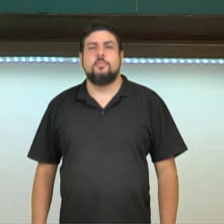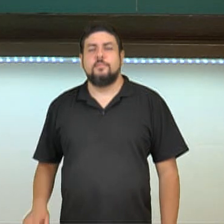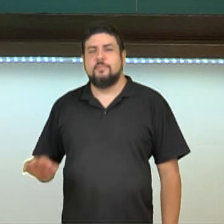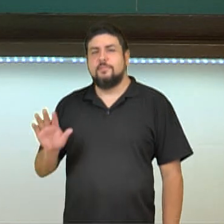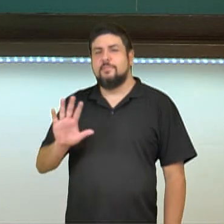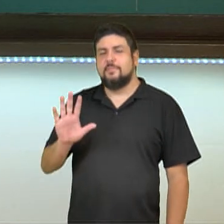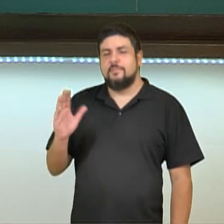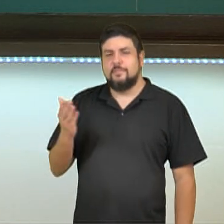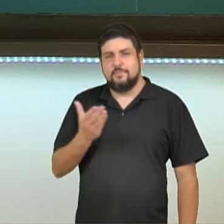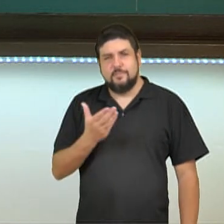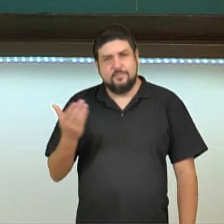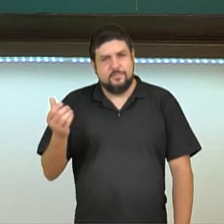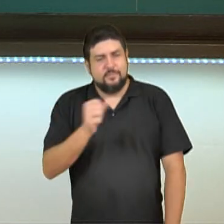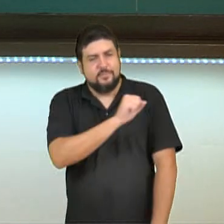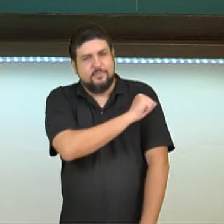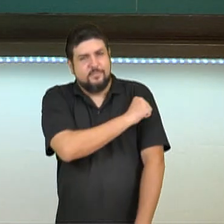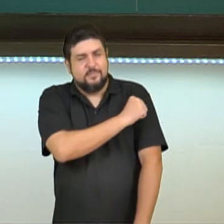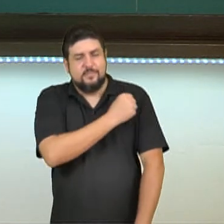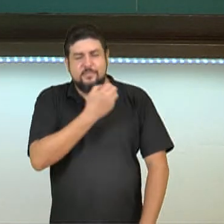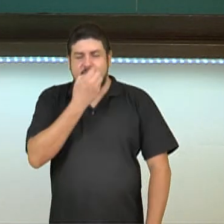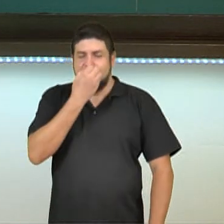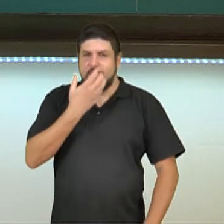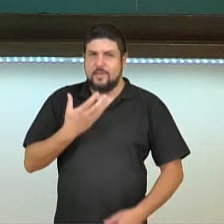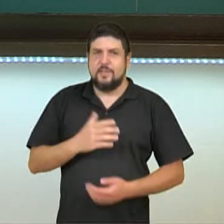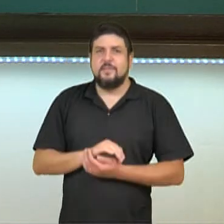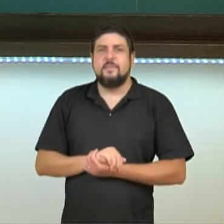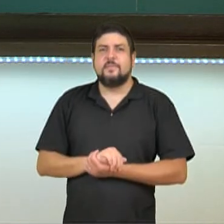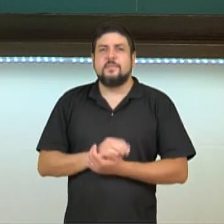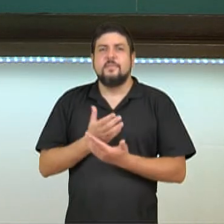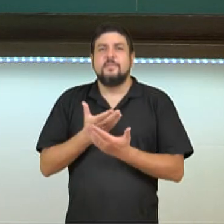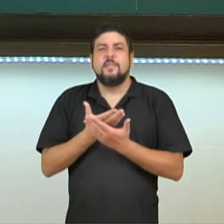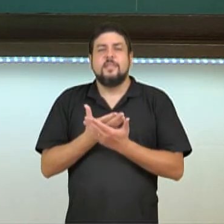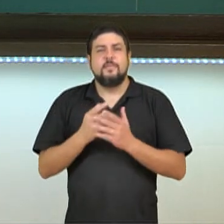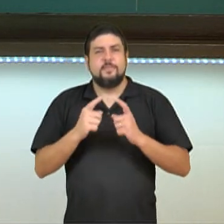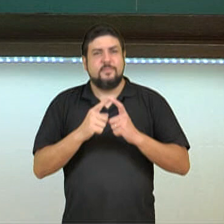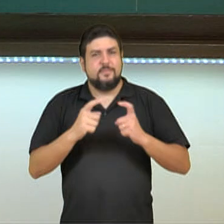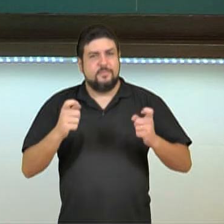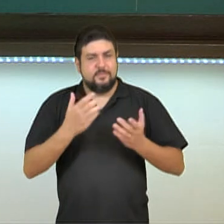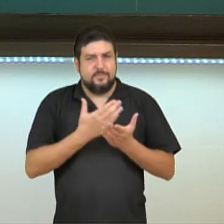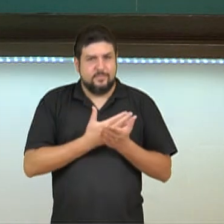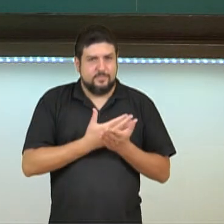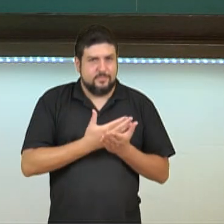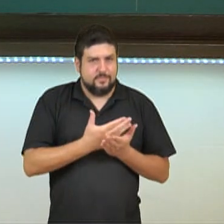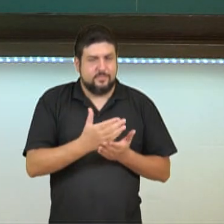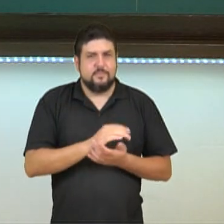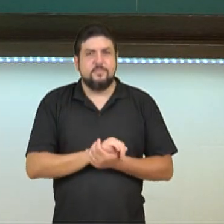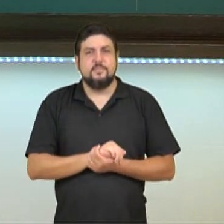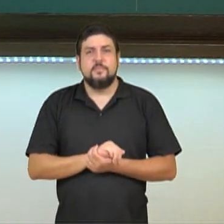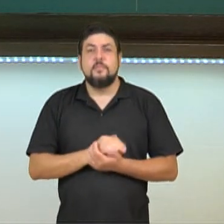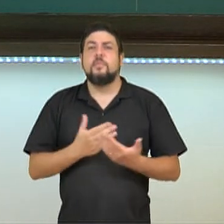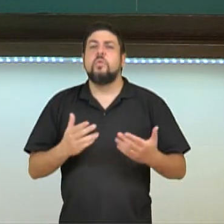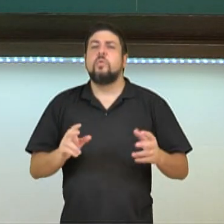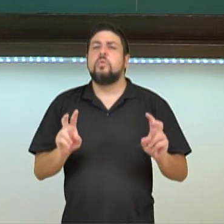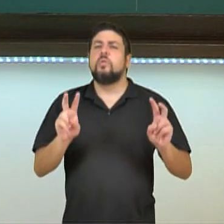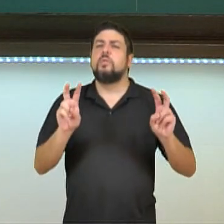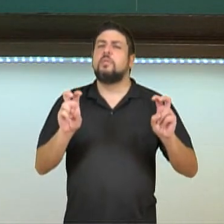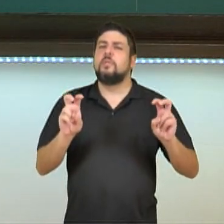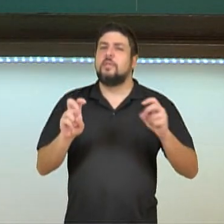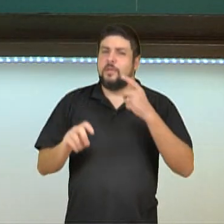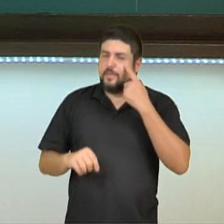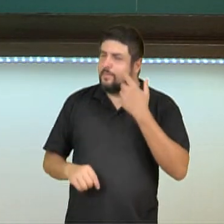Olá, estudantes do 8º ano, tudo bem? Aula de ciências começando e a aula de hoje é sobre o